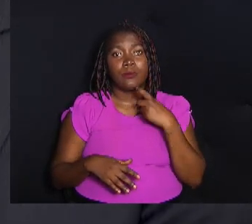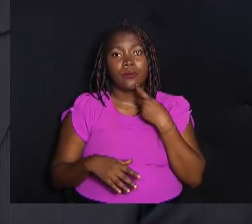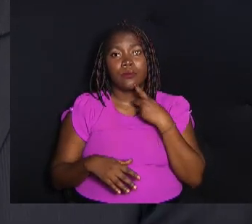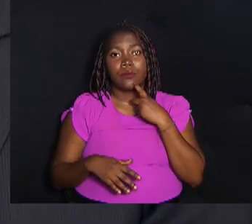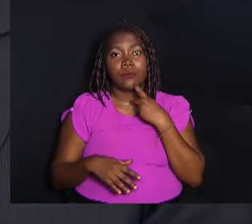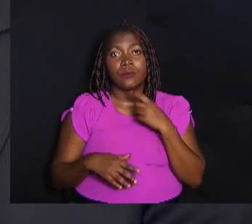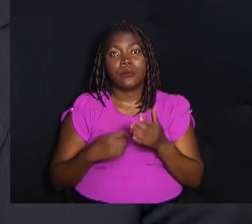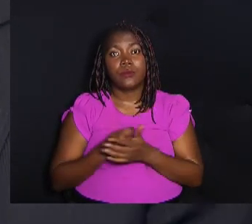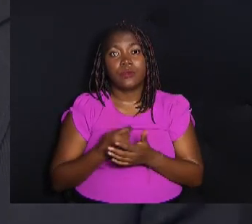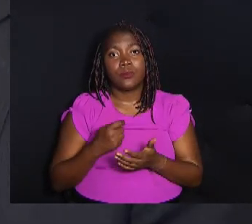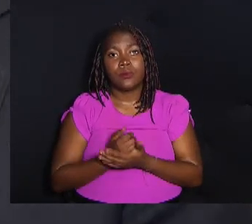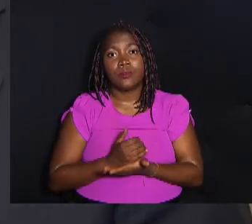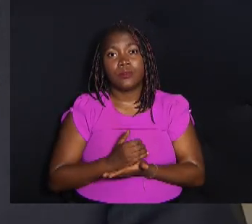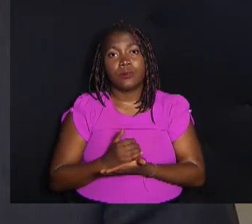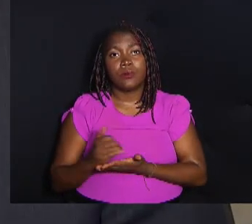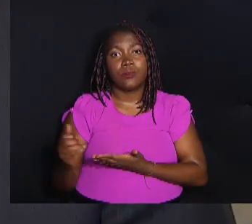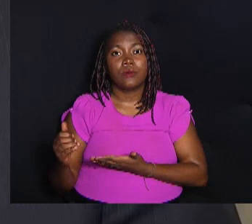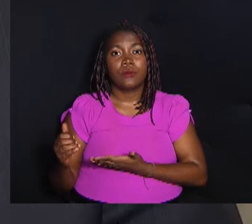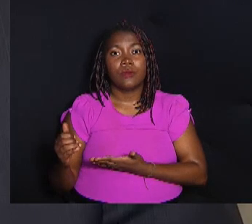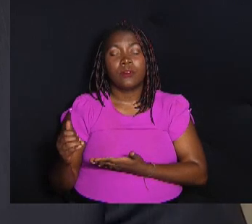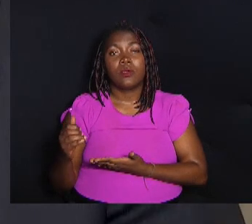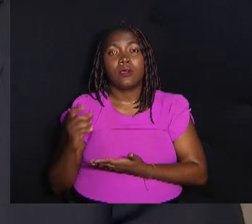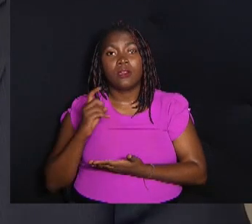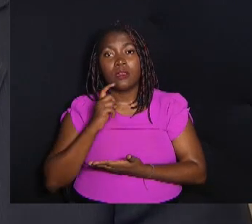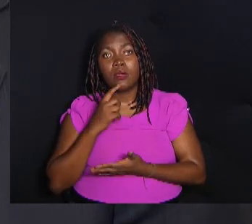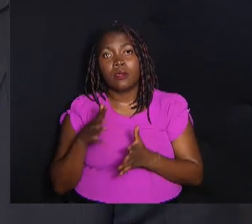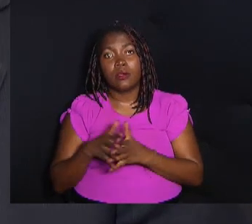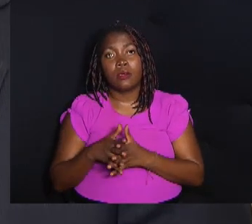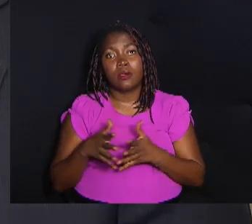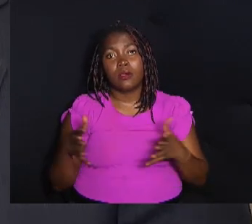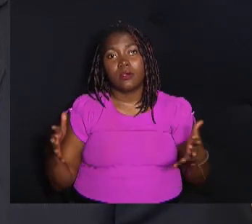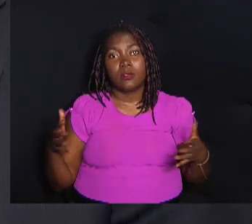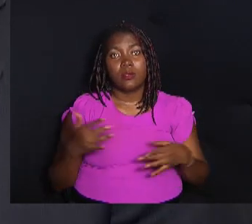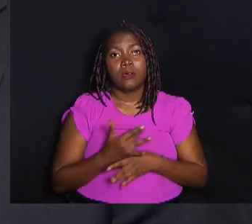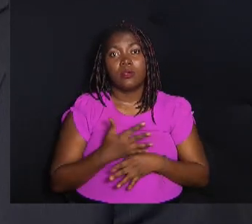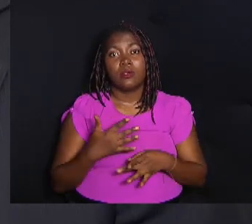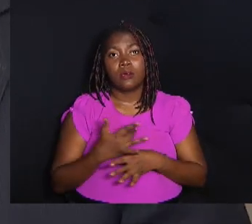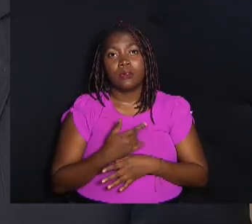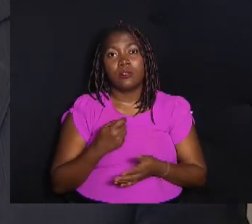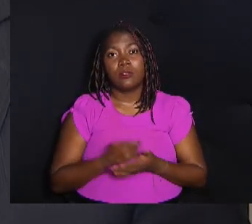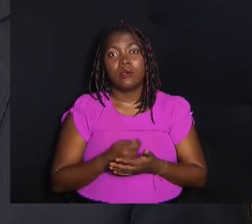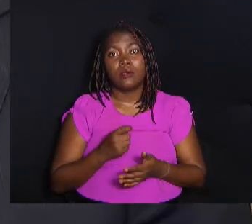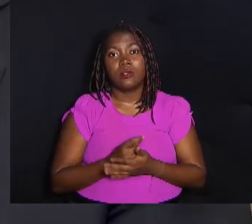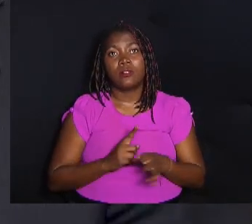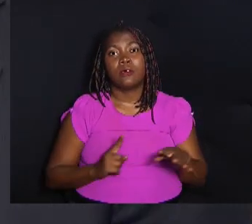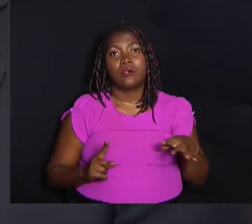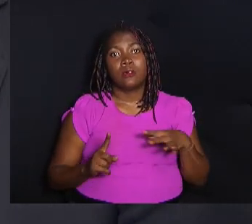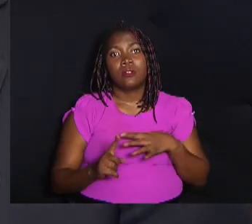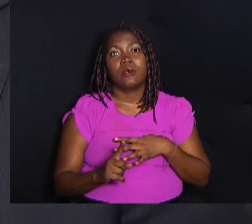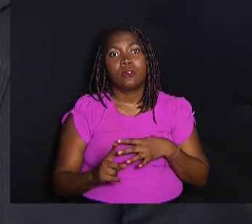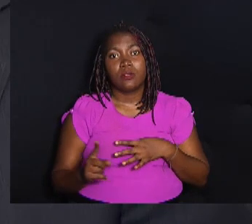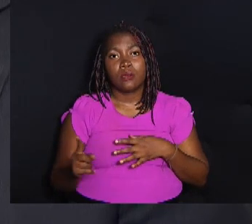tem que dar o start é Campinas a grande cidade a Metrópole da região que tem que puxar a fila e coube-me a